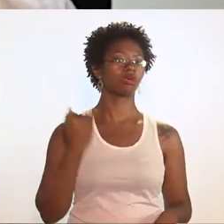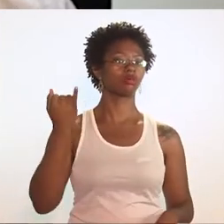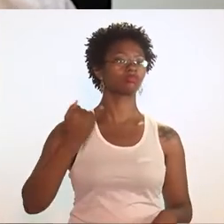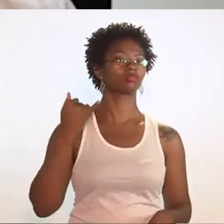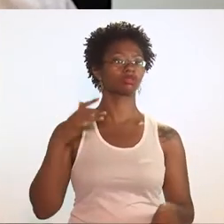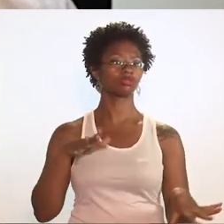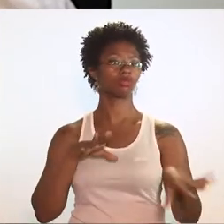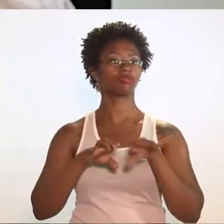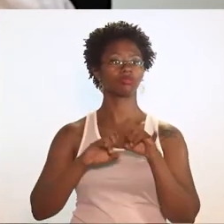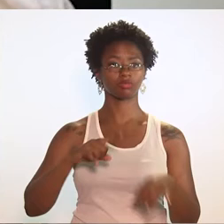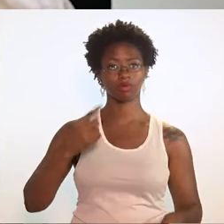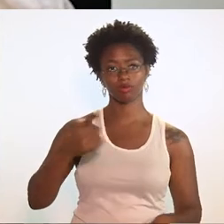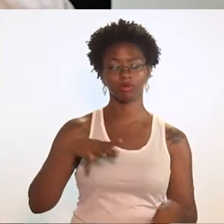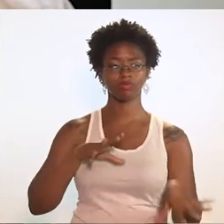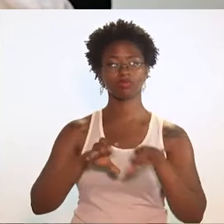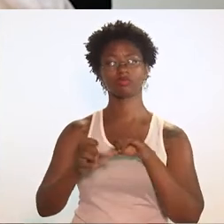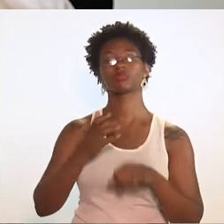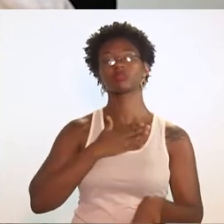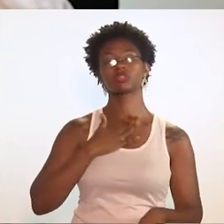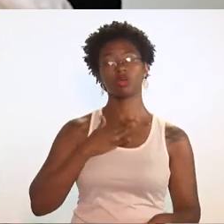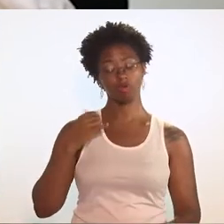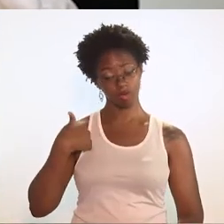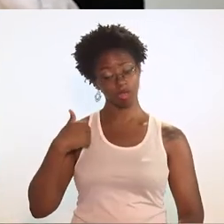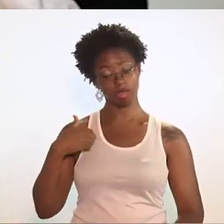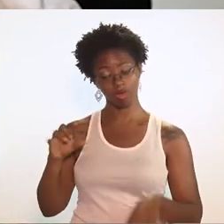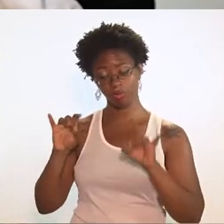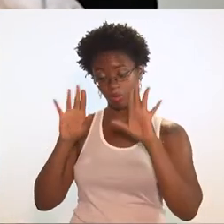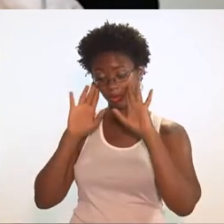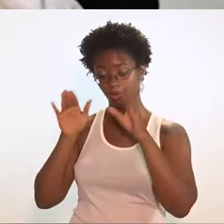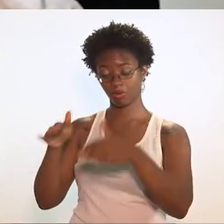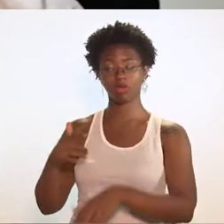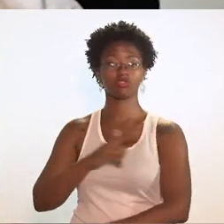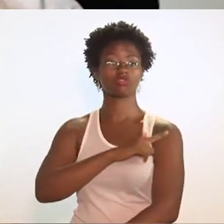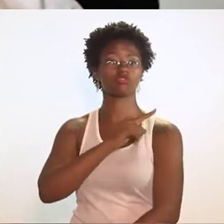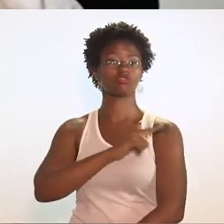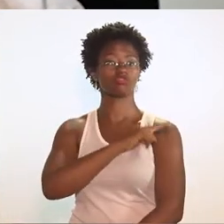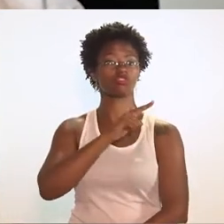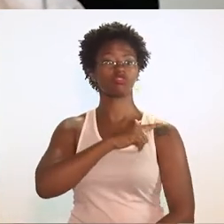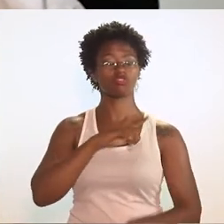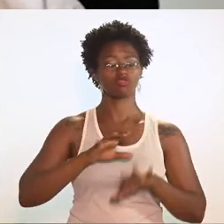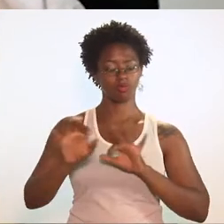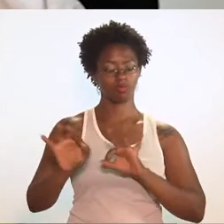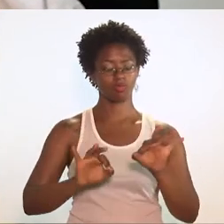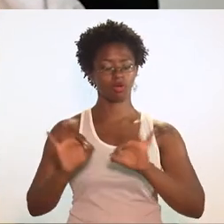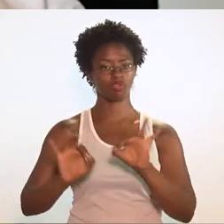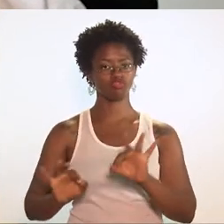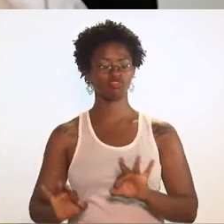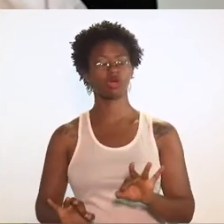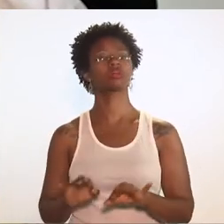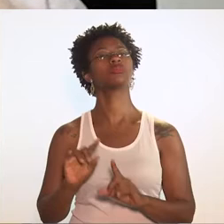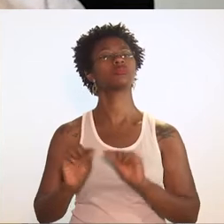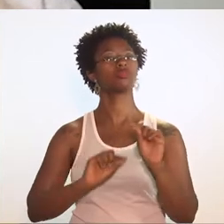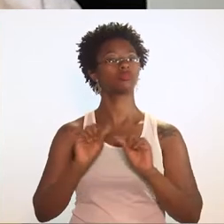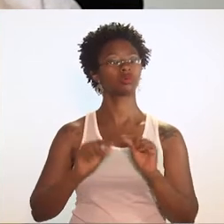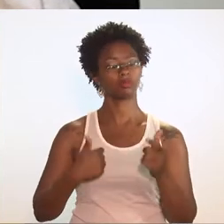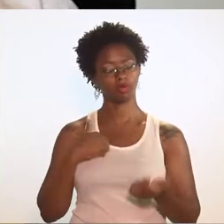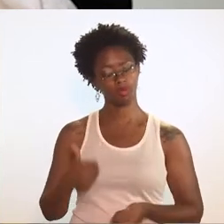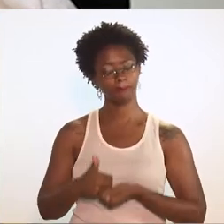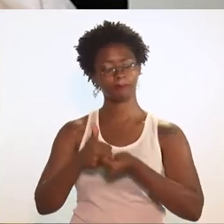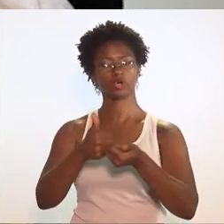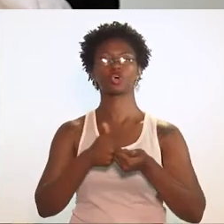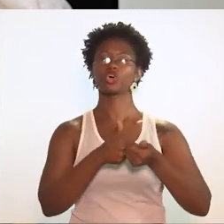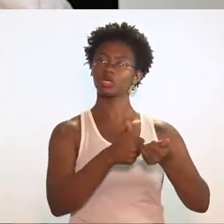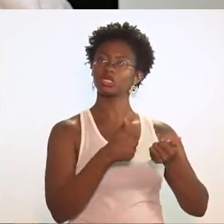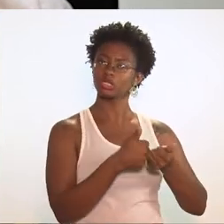necessidade de, após a minha formação, fazer uma especialização específica em gerenciamento de projetos, para poder sempre